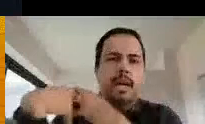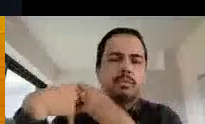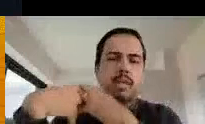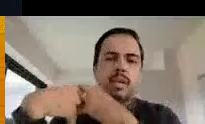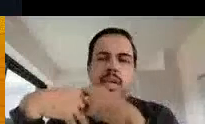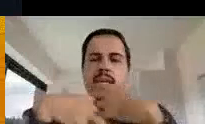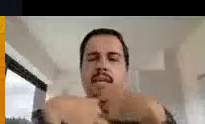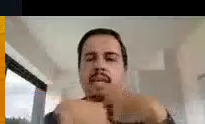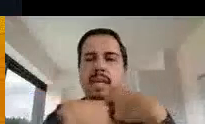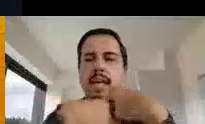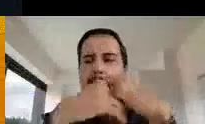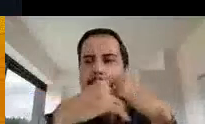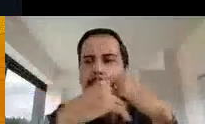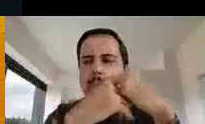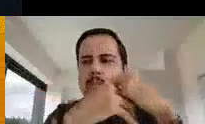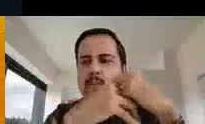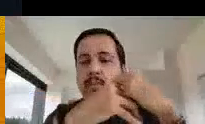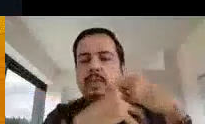inovação de mercado